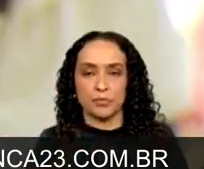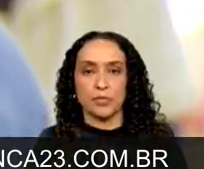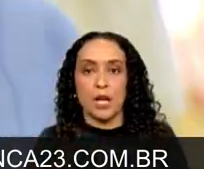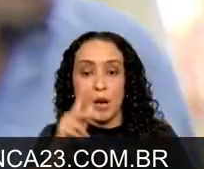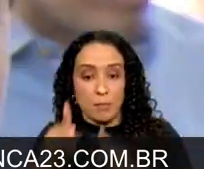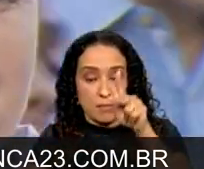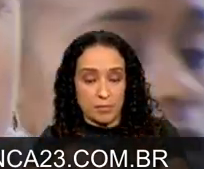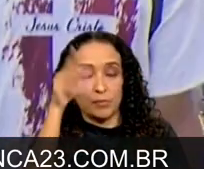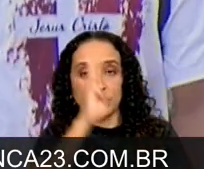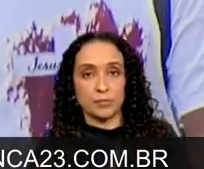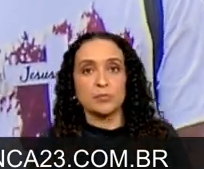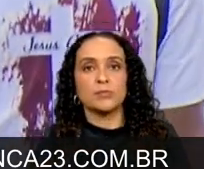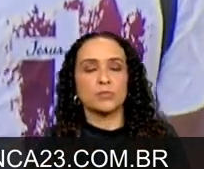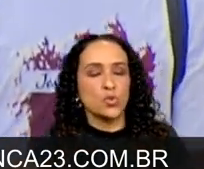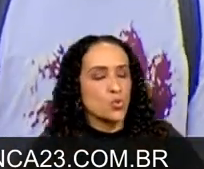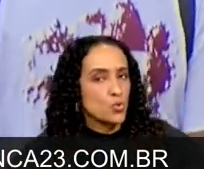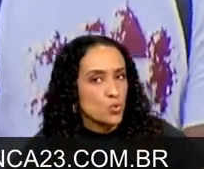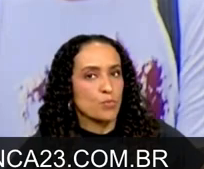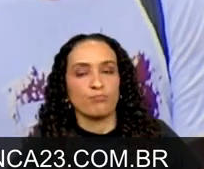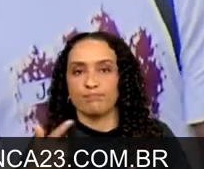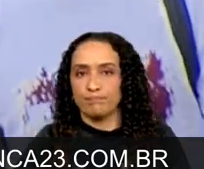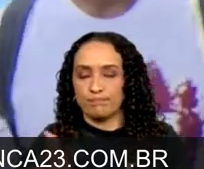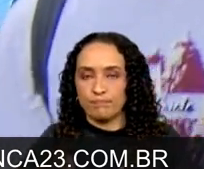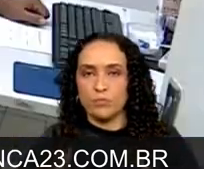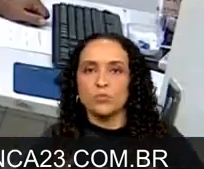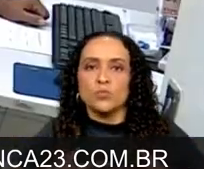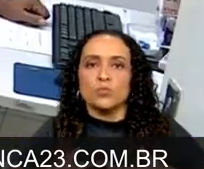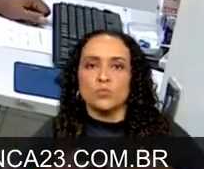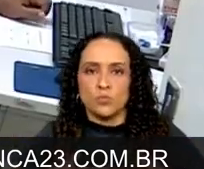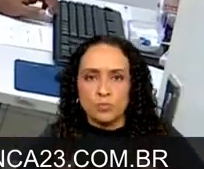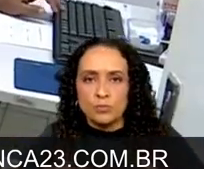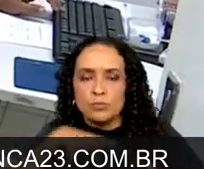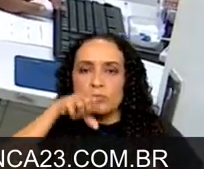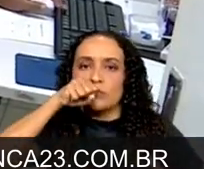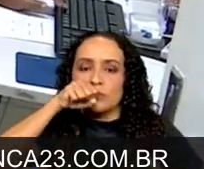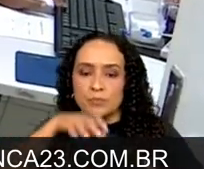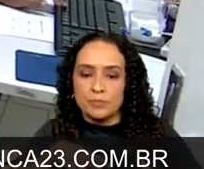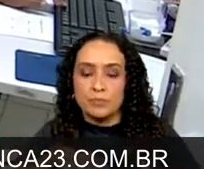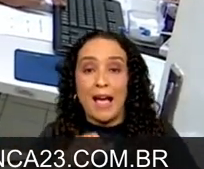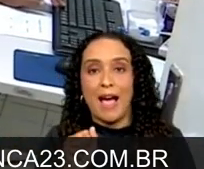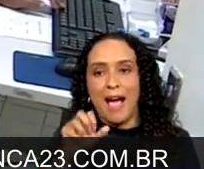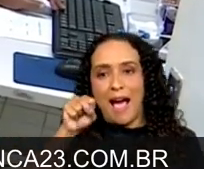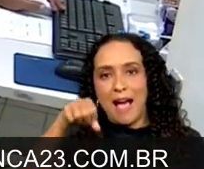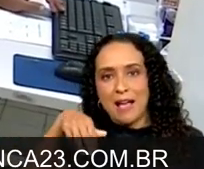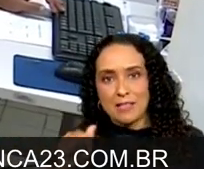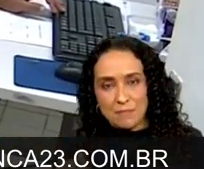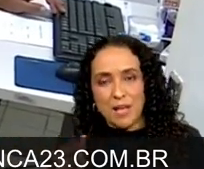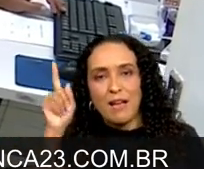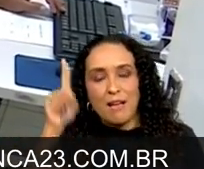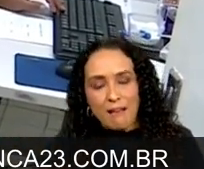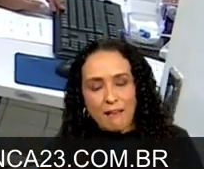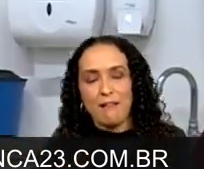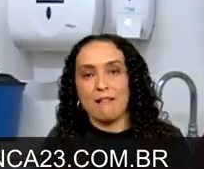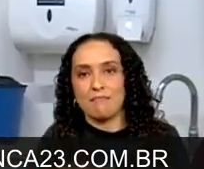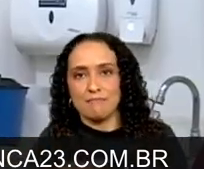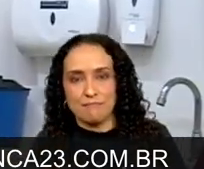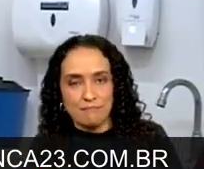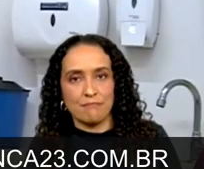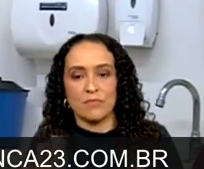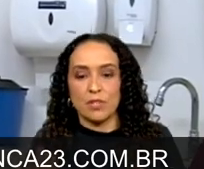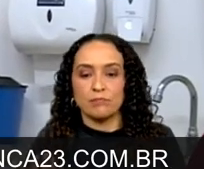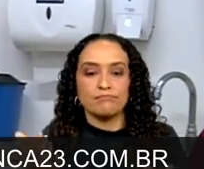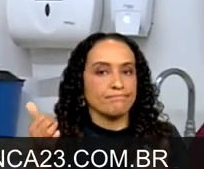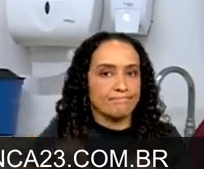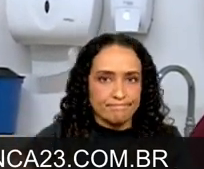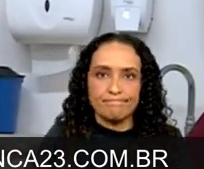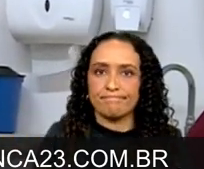população brasileira também sofre com problemas respiratórios. A asma, doença crônica inflamatória das vias aéreas ou brônquios,